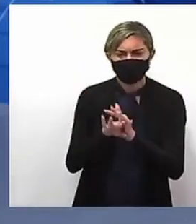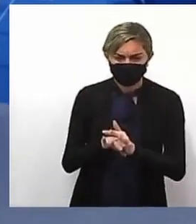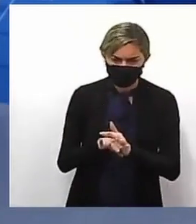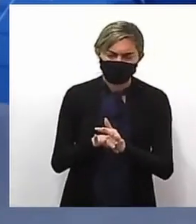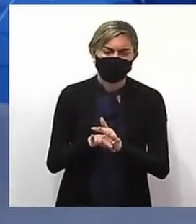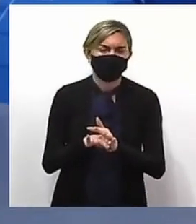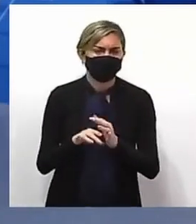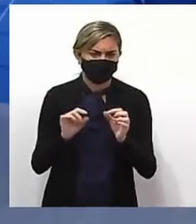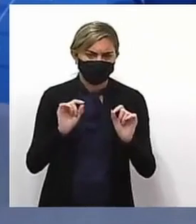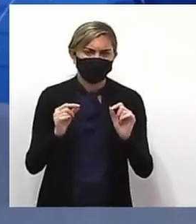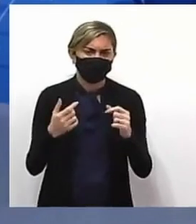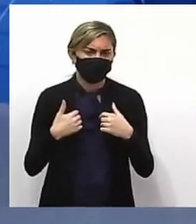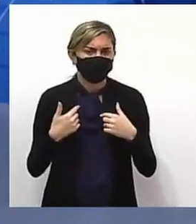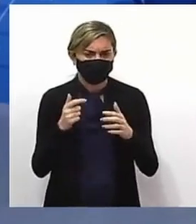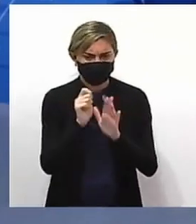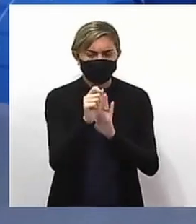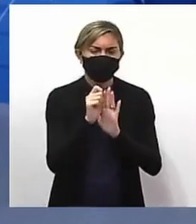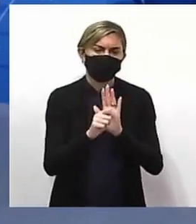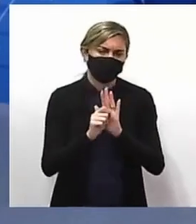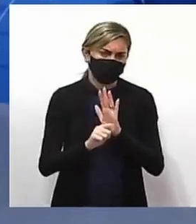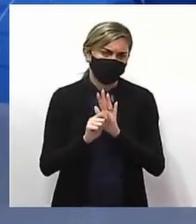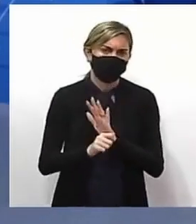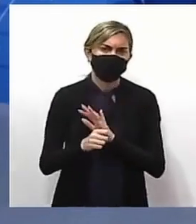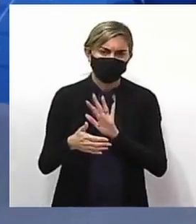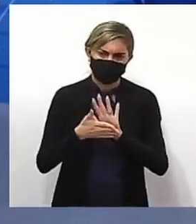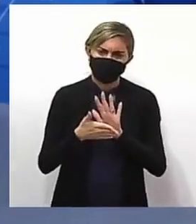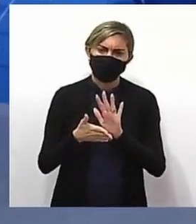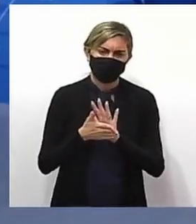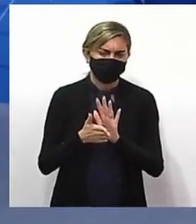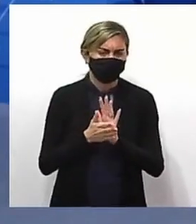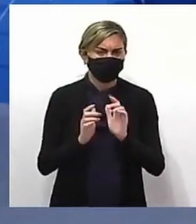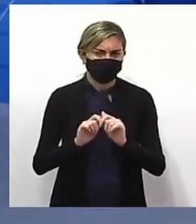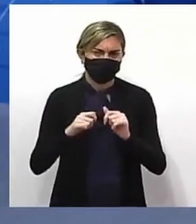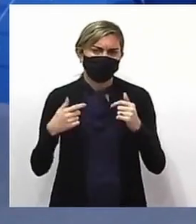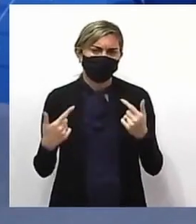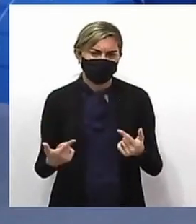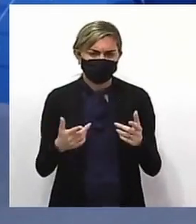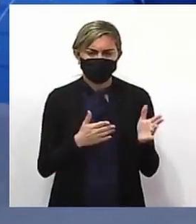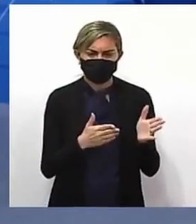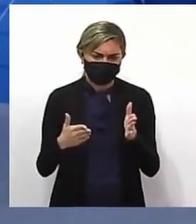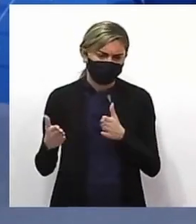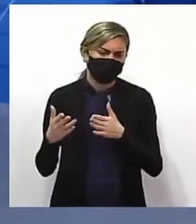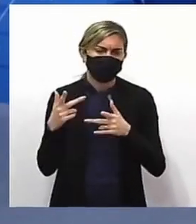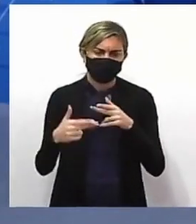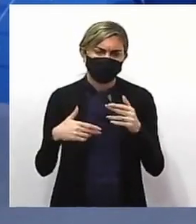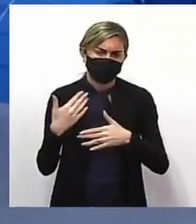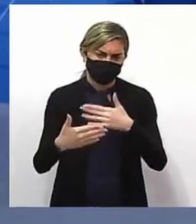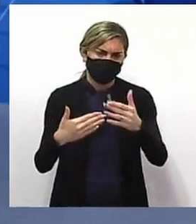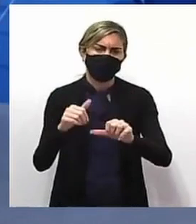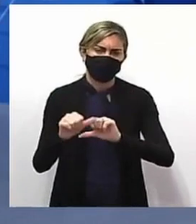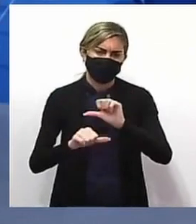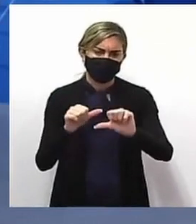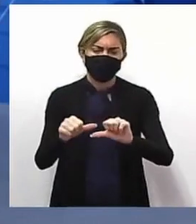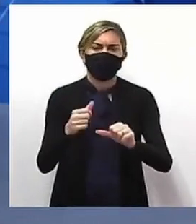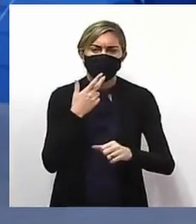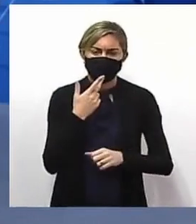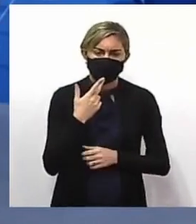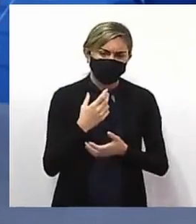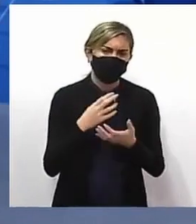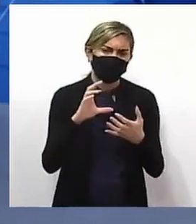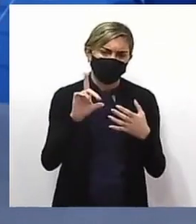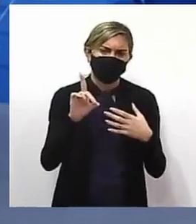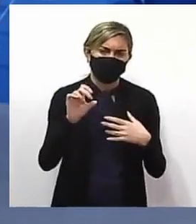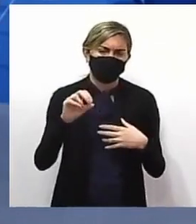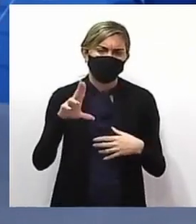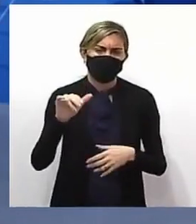no que foi escrito, no que foi proposto. Obviamente que durante o processo muita coisa muda, né? A gente está falando de um documentário,